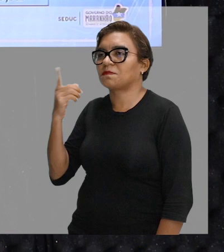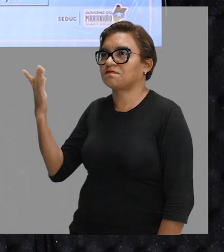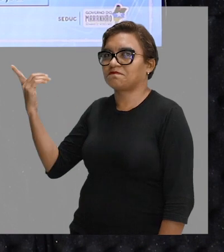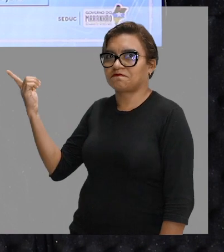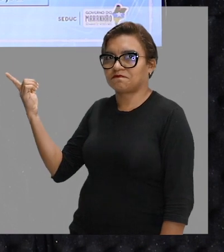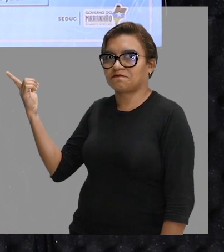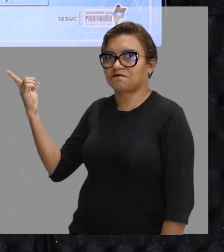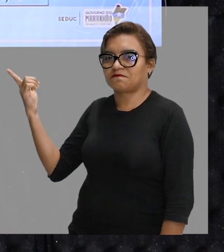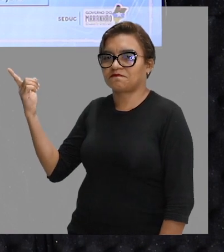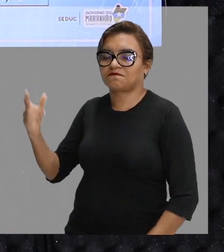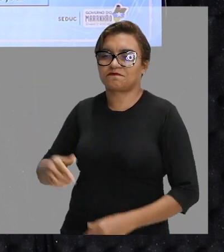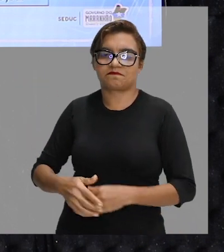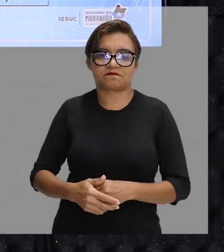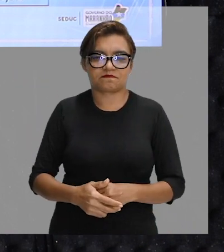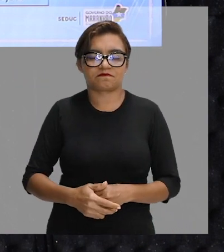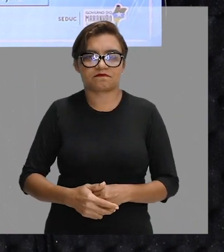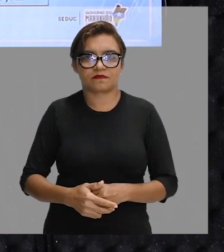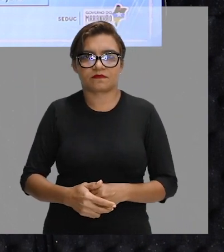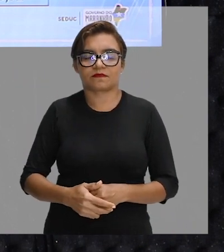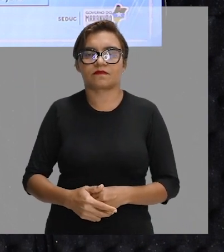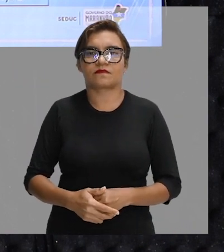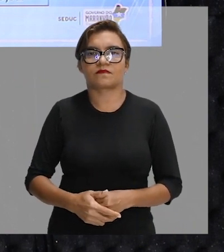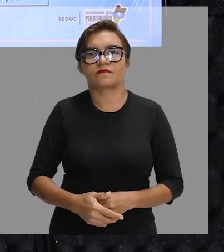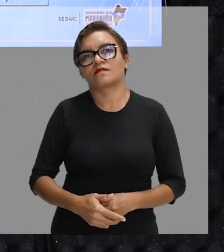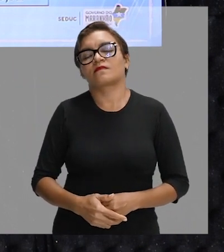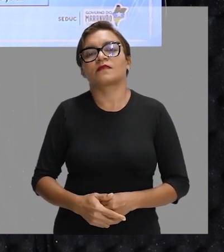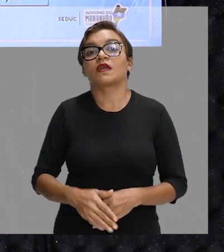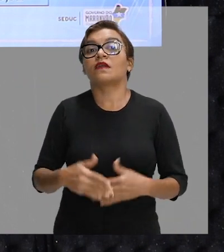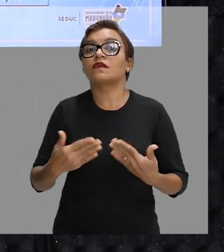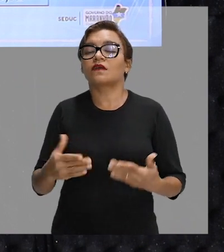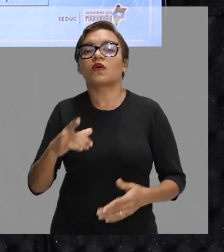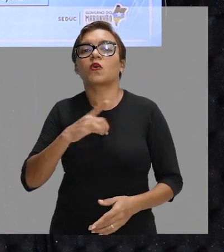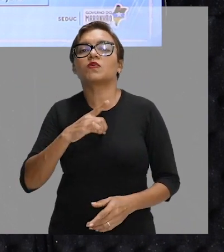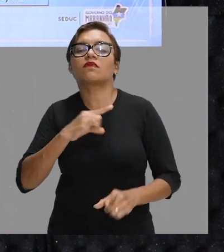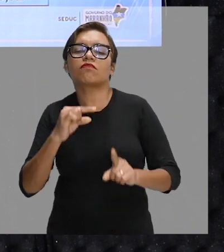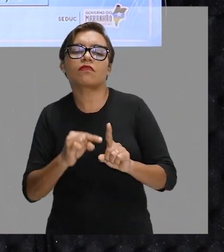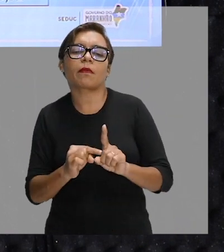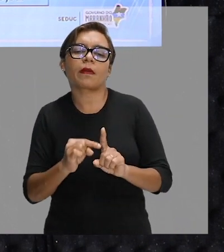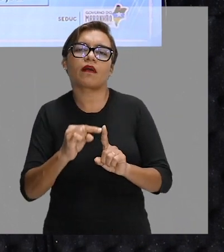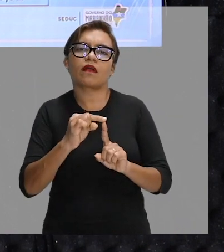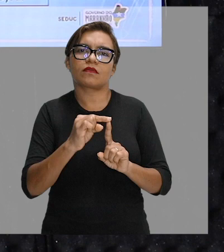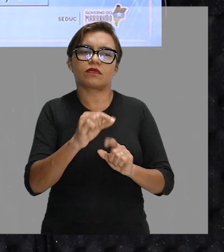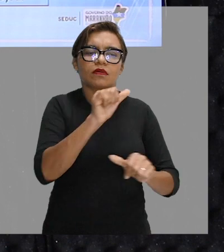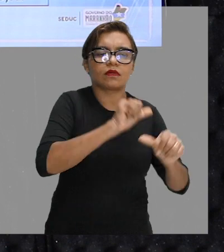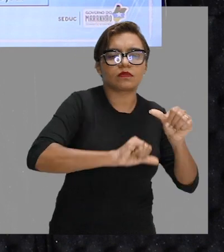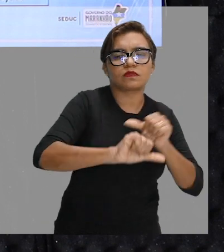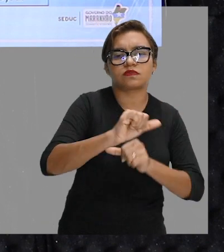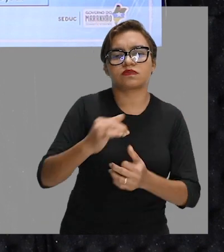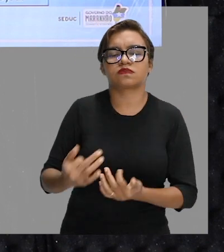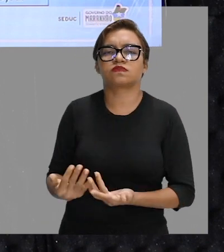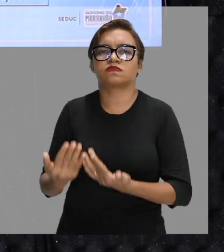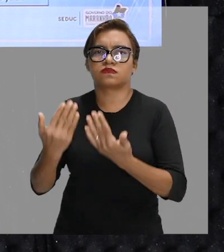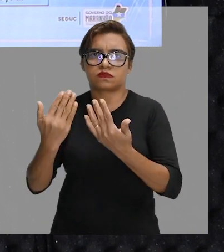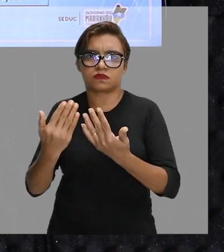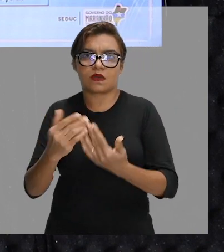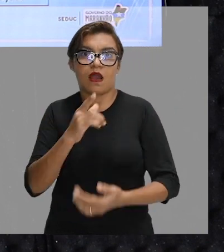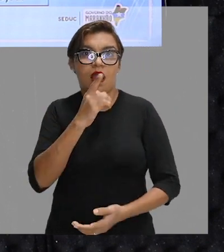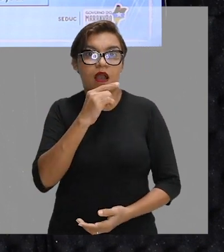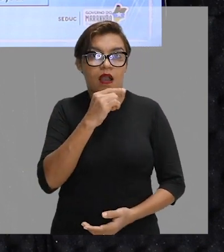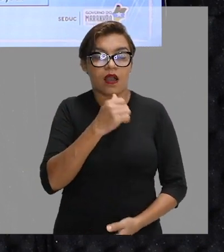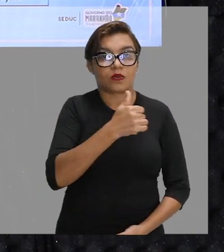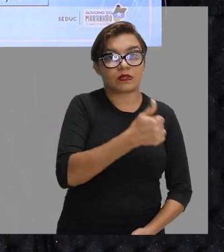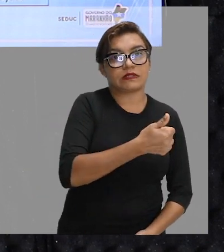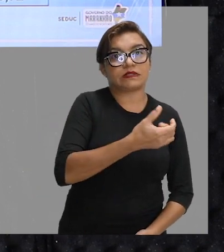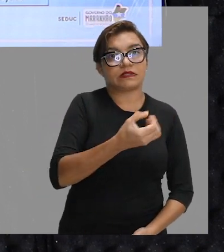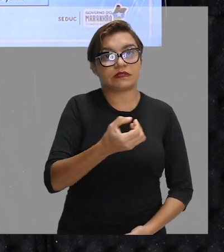solução de cloreto de sódio, sal de cozinha. Então, a temperatura de ebulição da água, 100 graus Celsius.